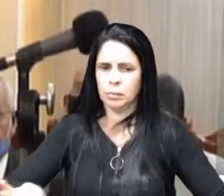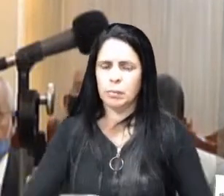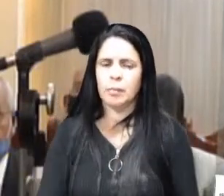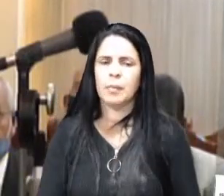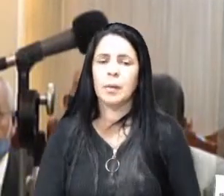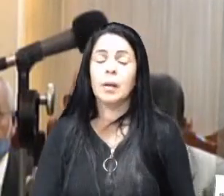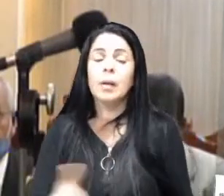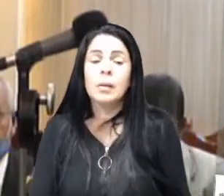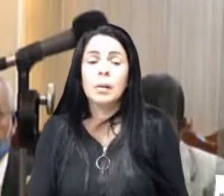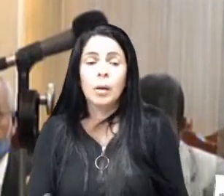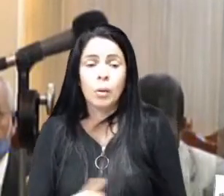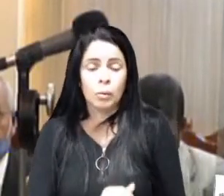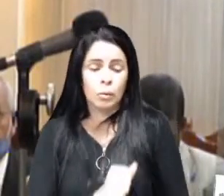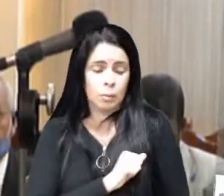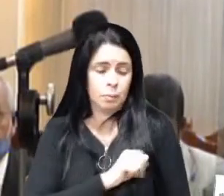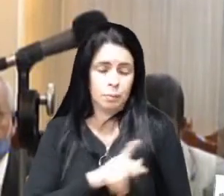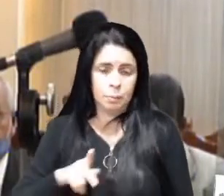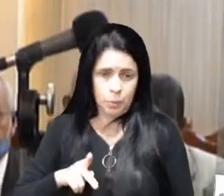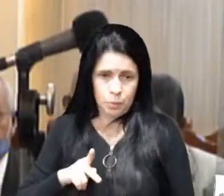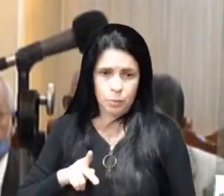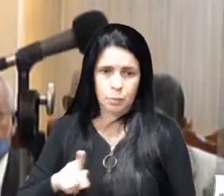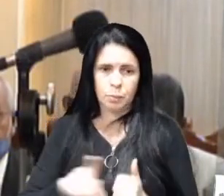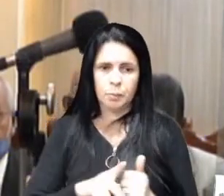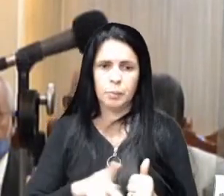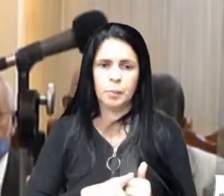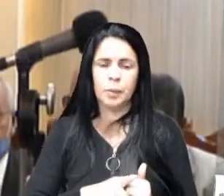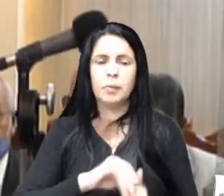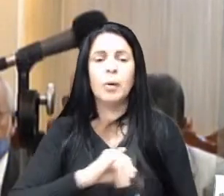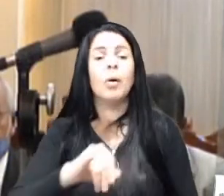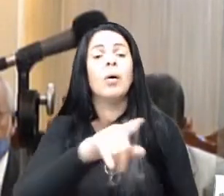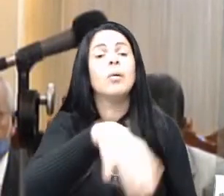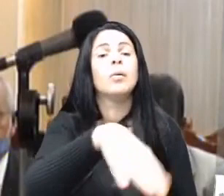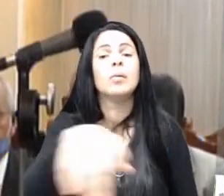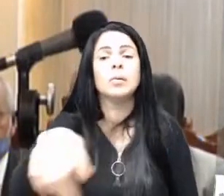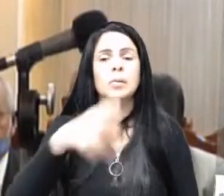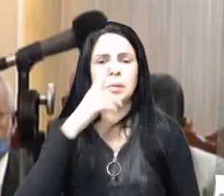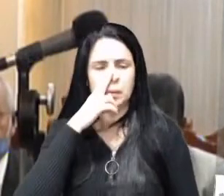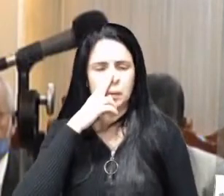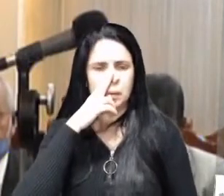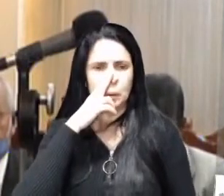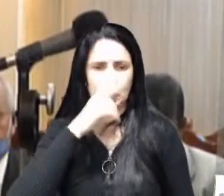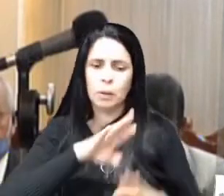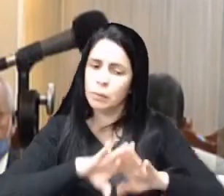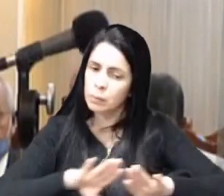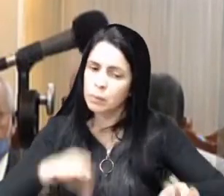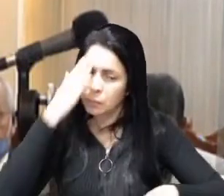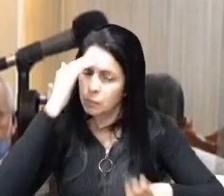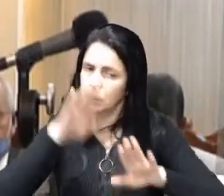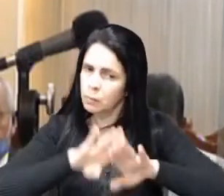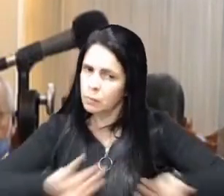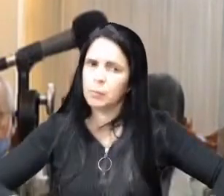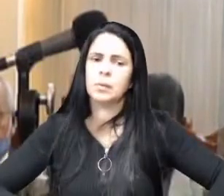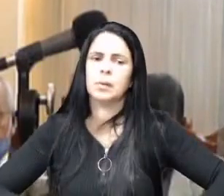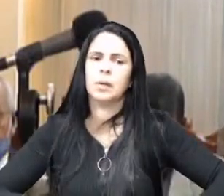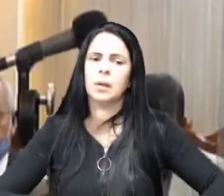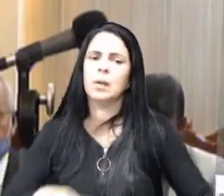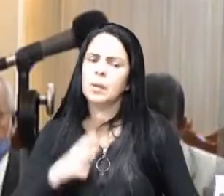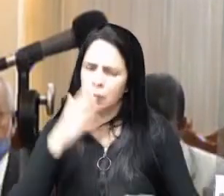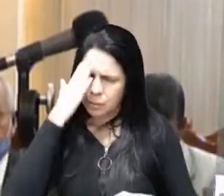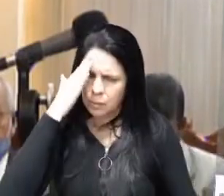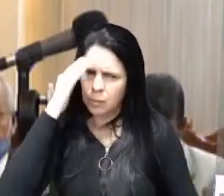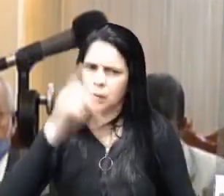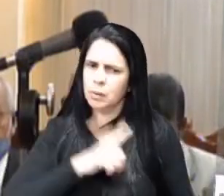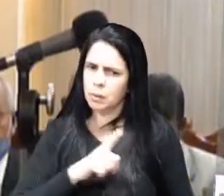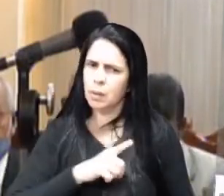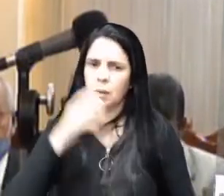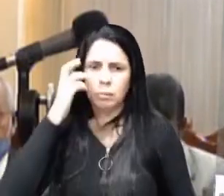Então o apóstolo Pedro diz, olha, vocês cristãos sejam criteriosos, distingua as coisas, tenham discernimento